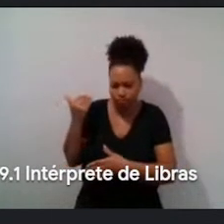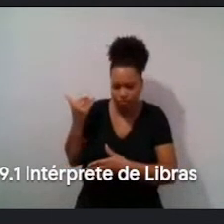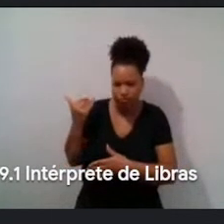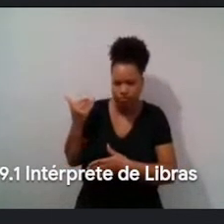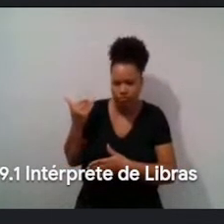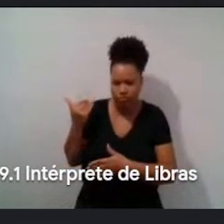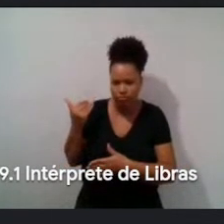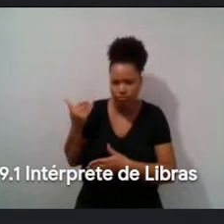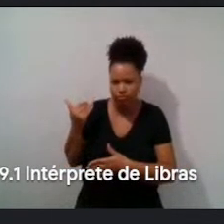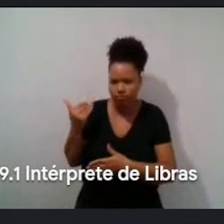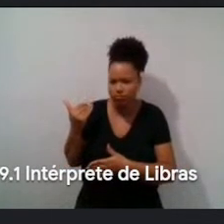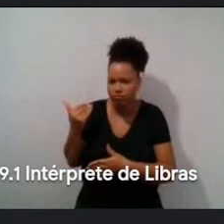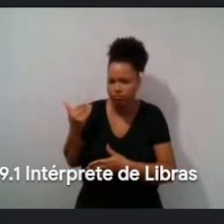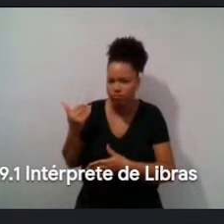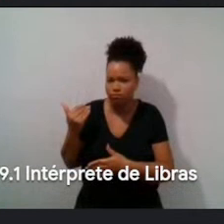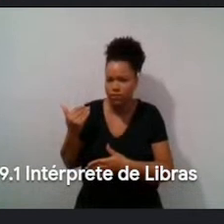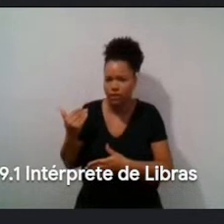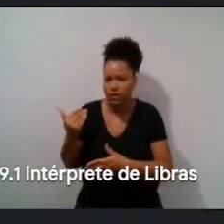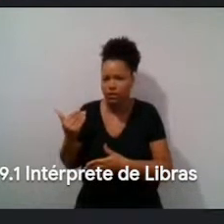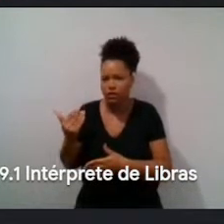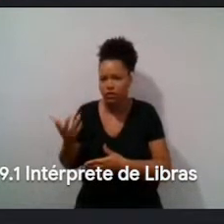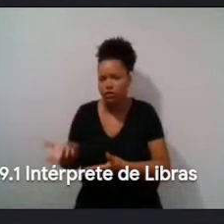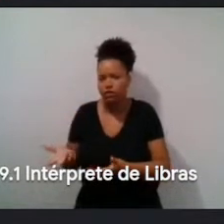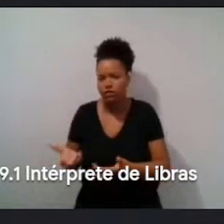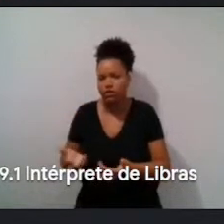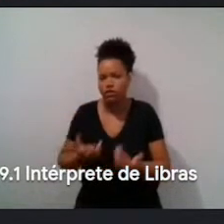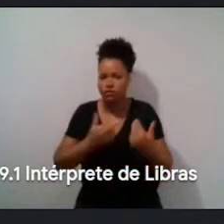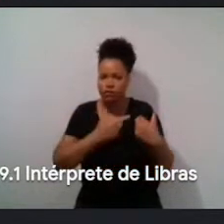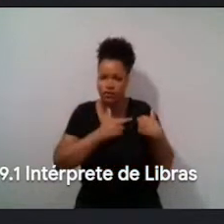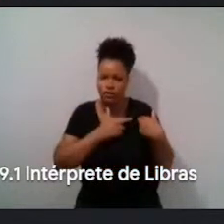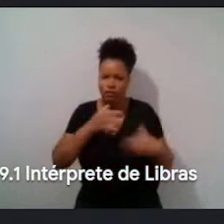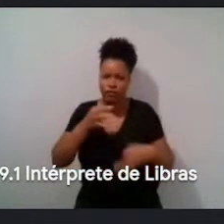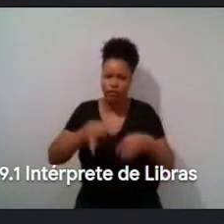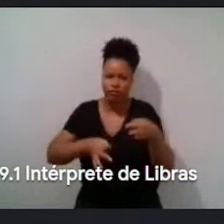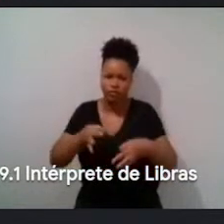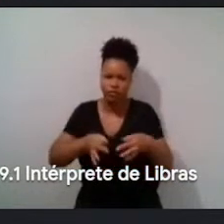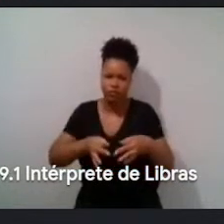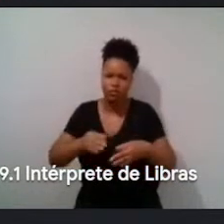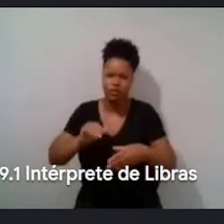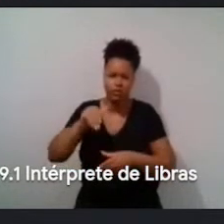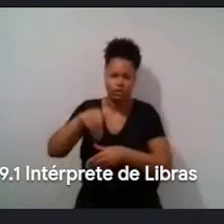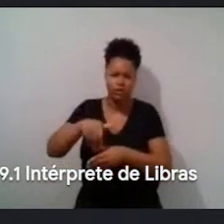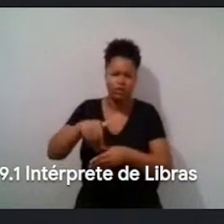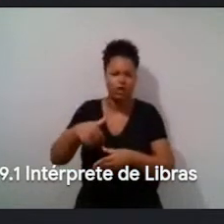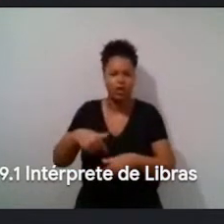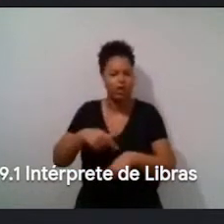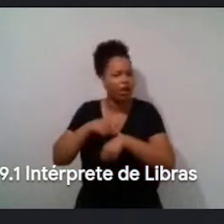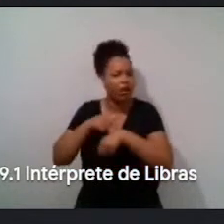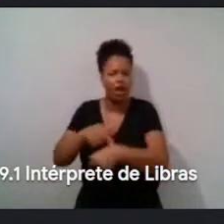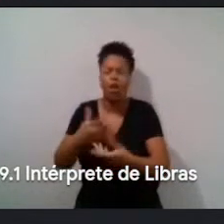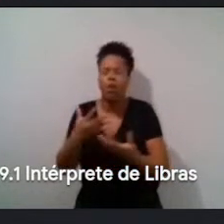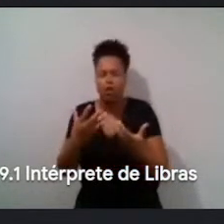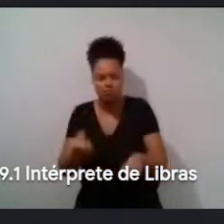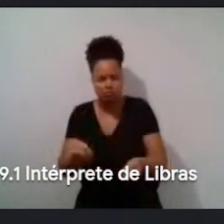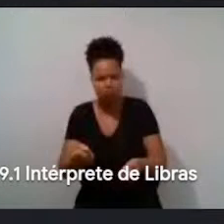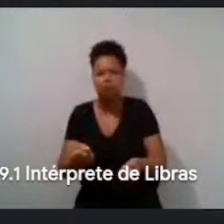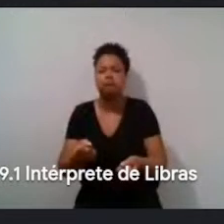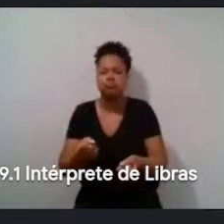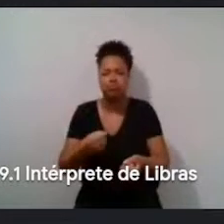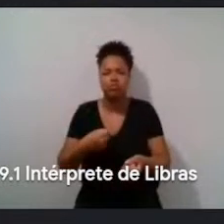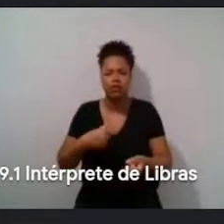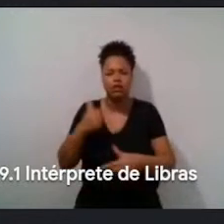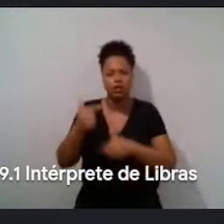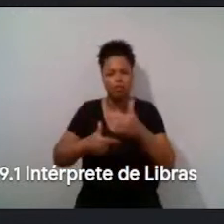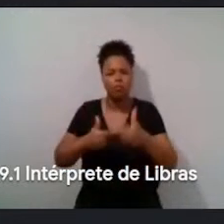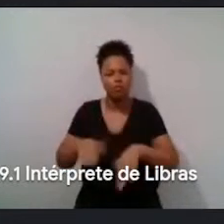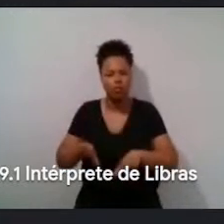aquele mistério da função de juiz eleitoral, e ele prontamente acatou com pleno êxito, externando aqui já